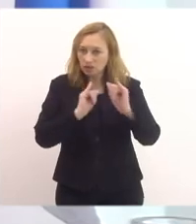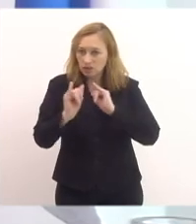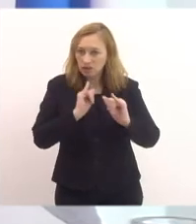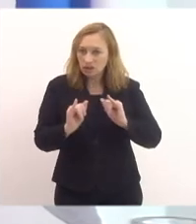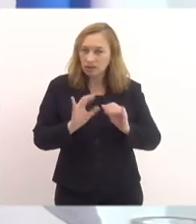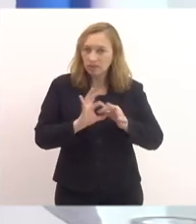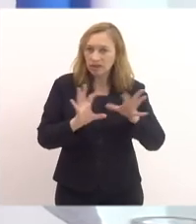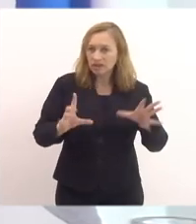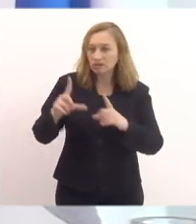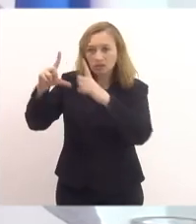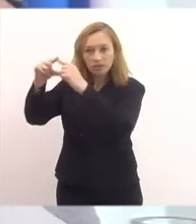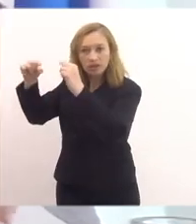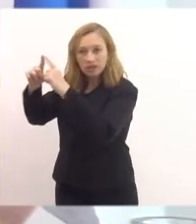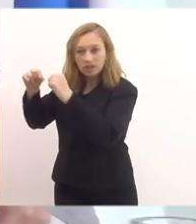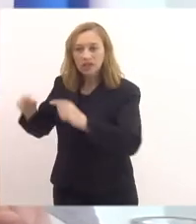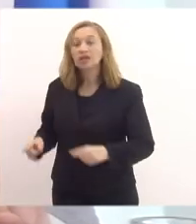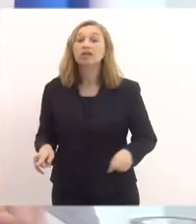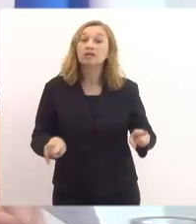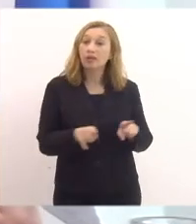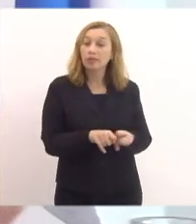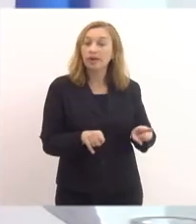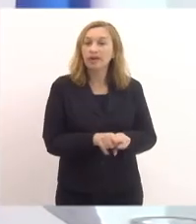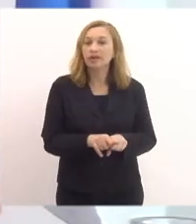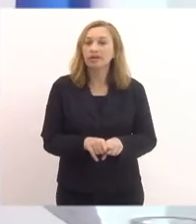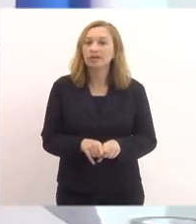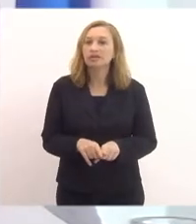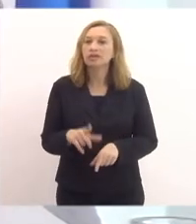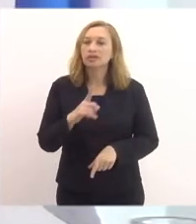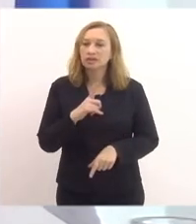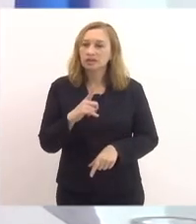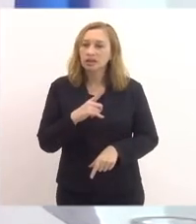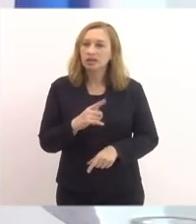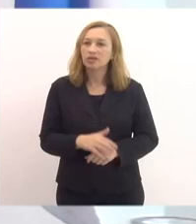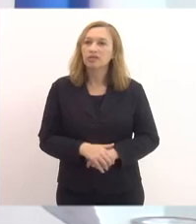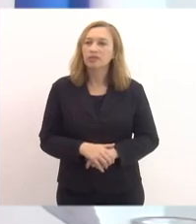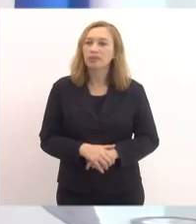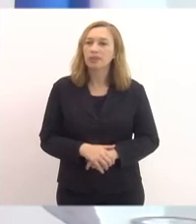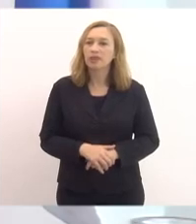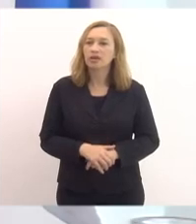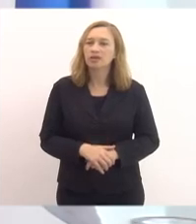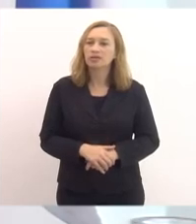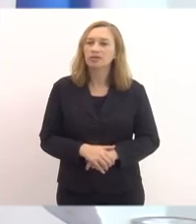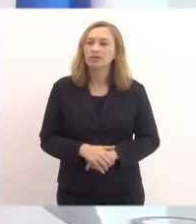de Brasília. E, além disso, ainda tem a excepcionalidade